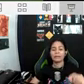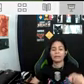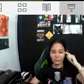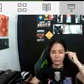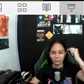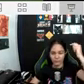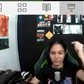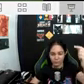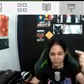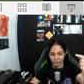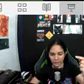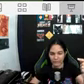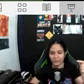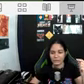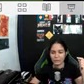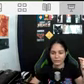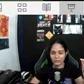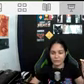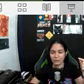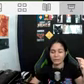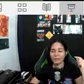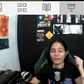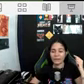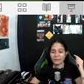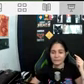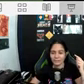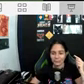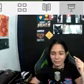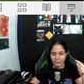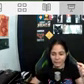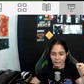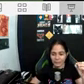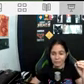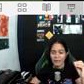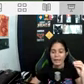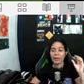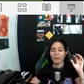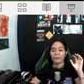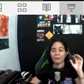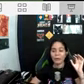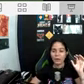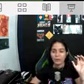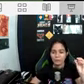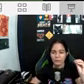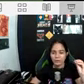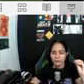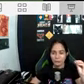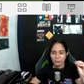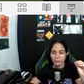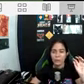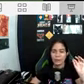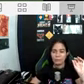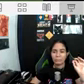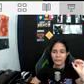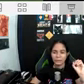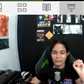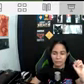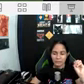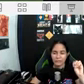eu, vislumbrando essa questão da variação da idade, eu foque meu